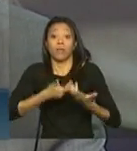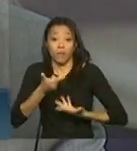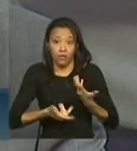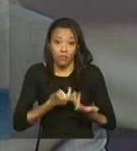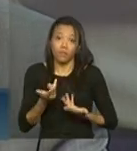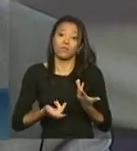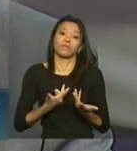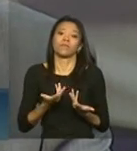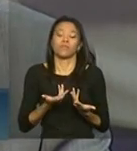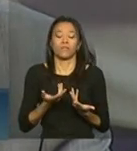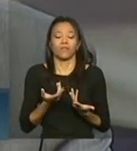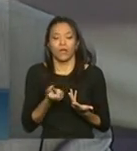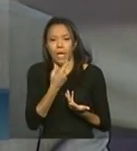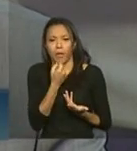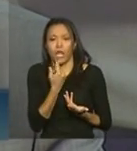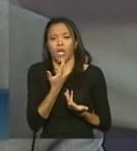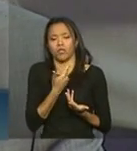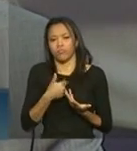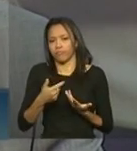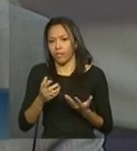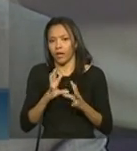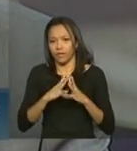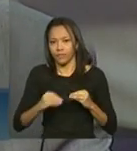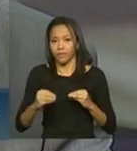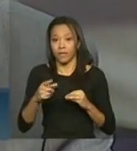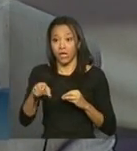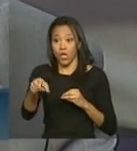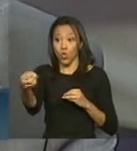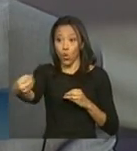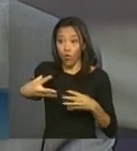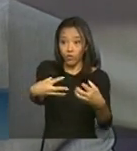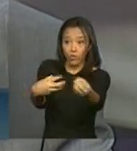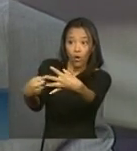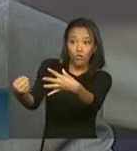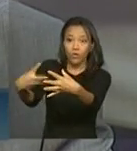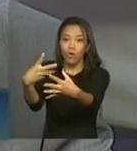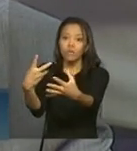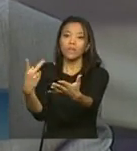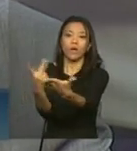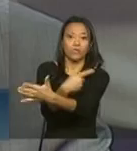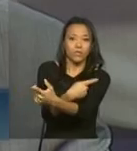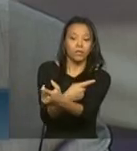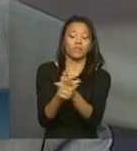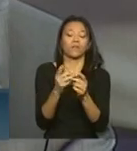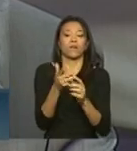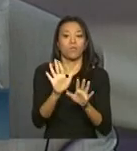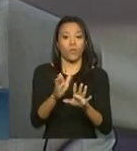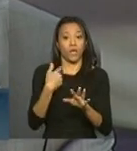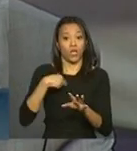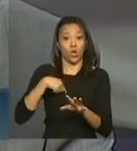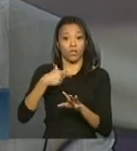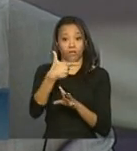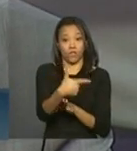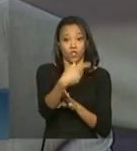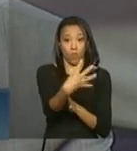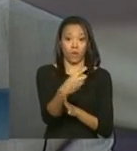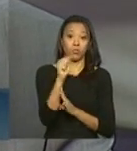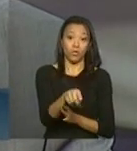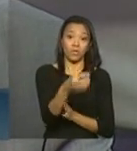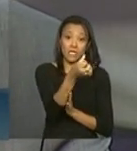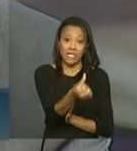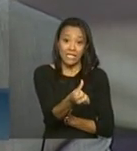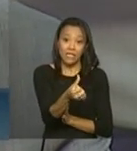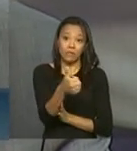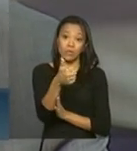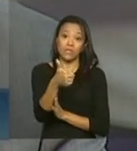incidência é o número de casos novos. Prevalência é o número de casos novos mais os antigos, porque aí nós saímos dos